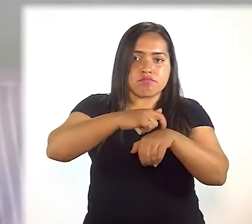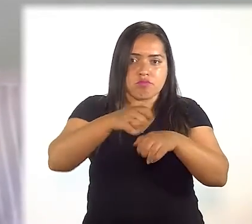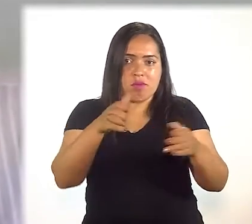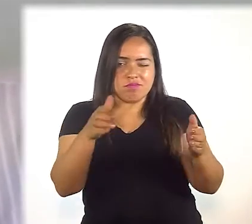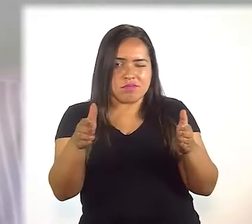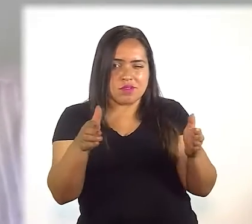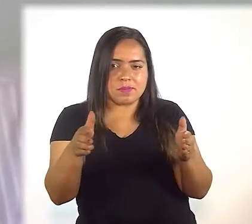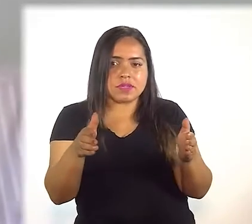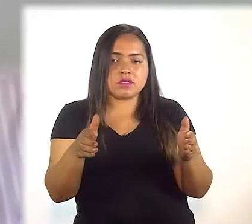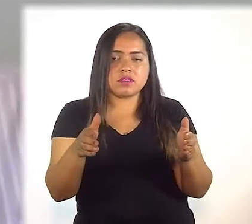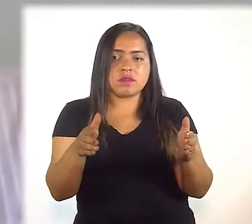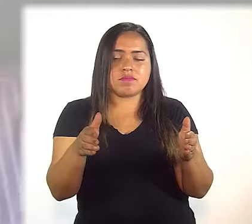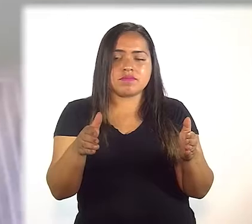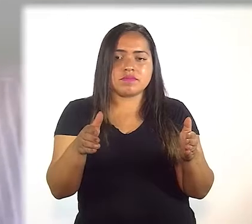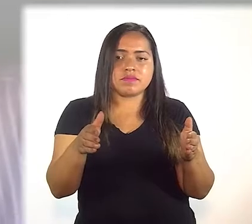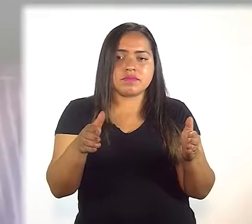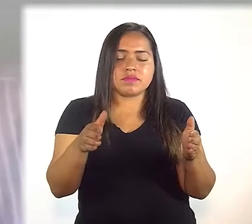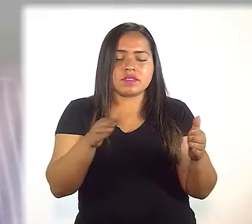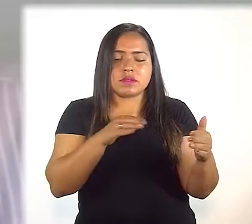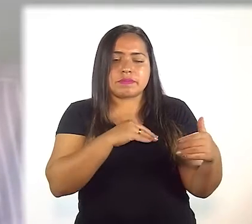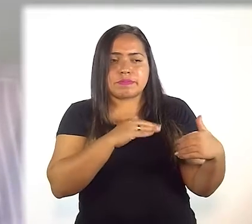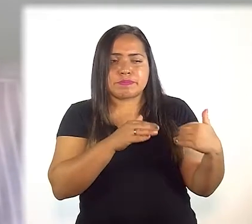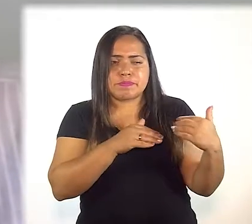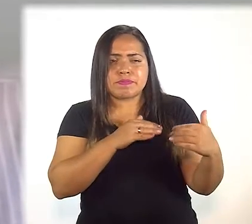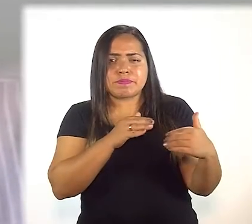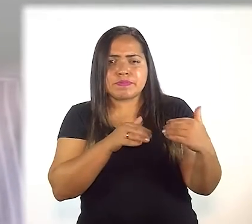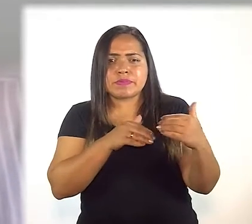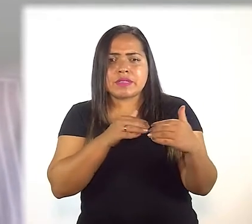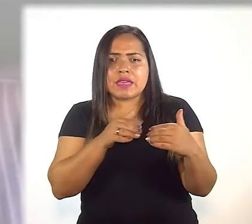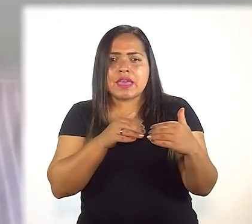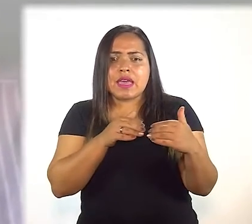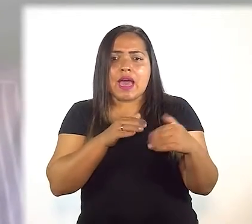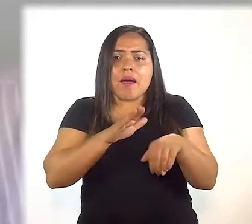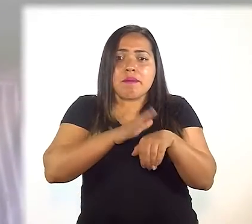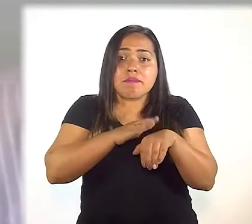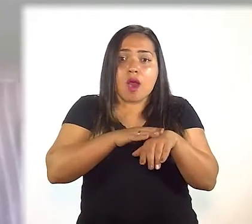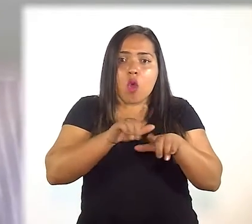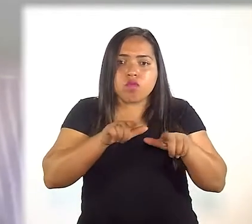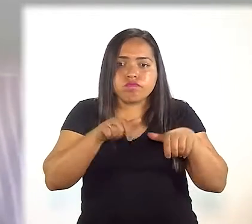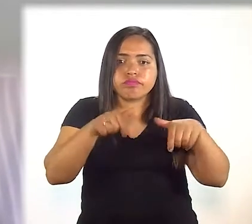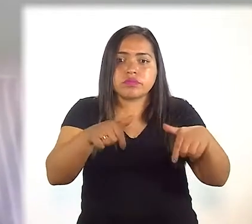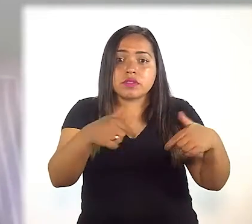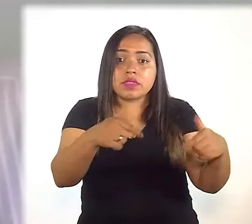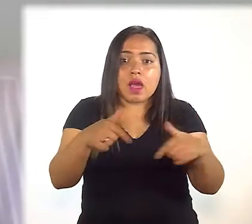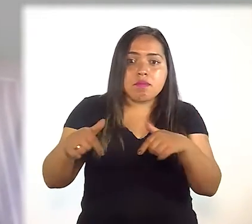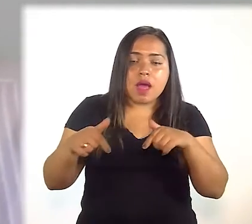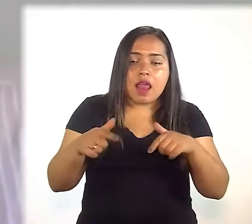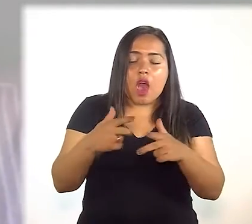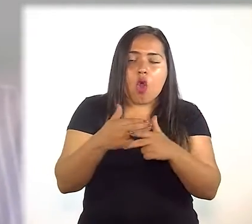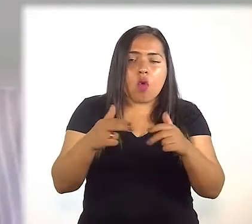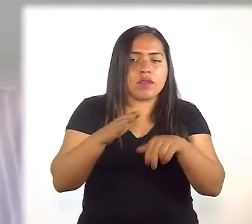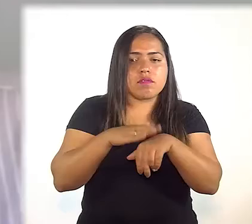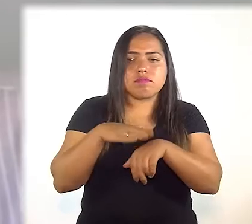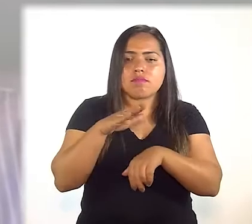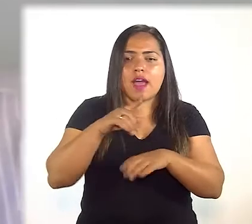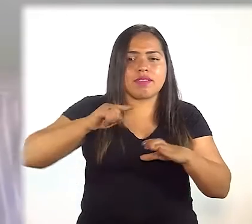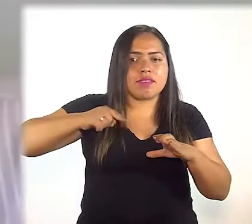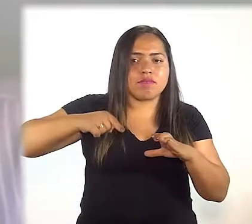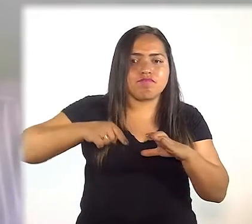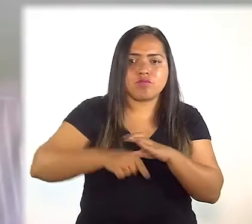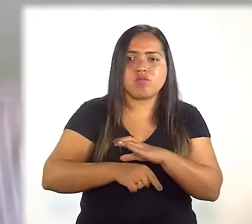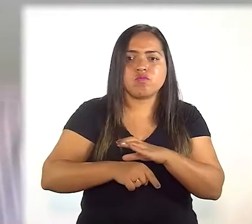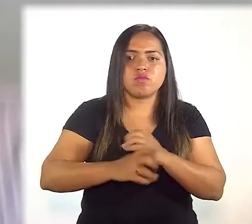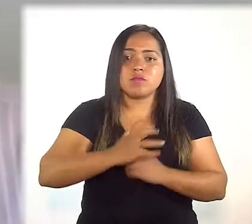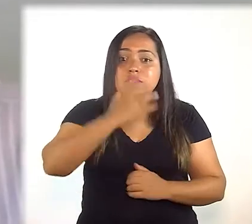num primeiro momento, ela passou a apenas atuar naqueles casos mais